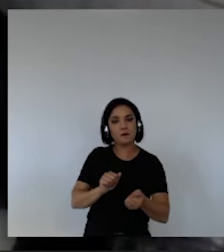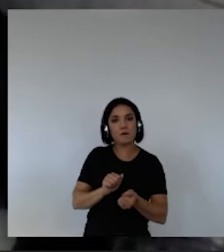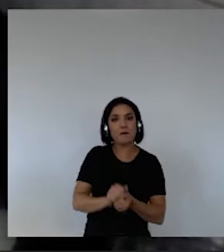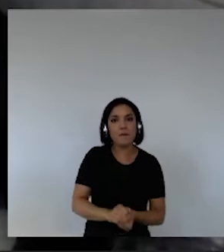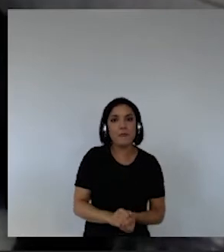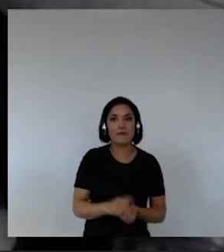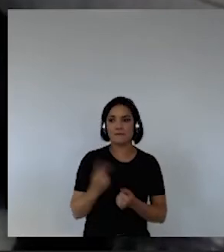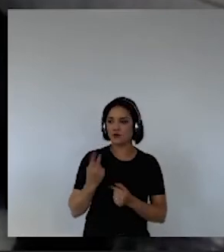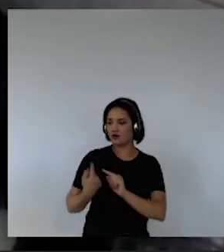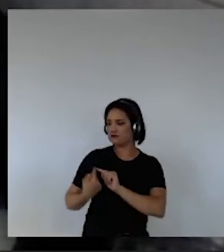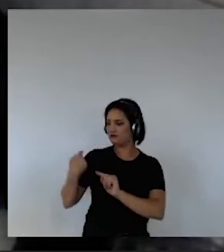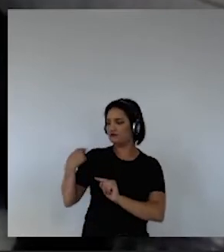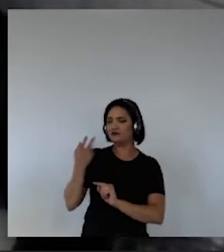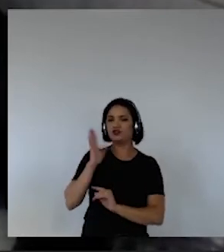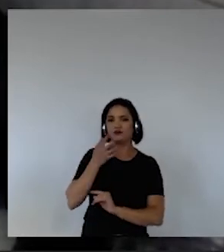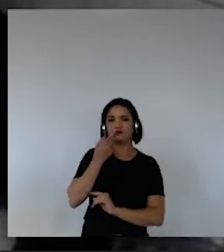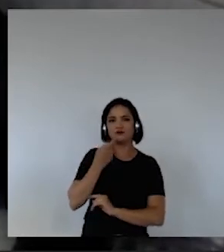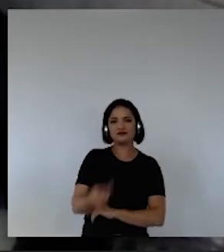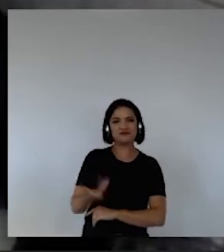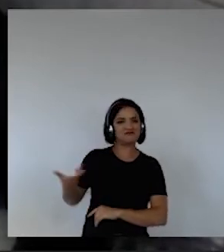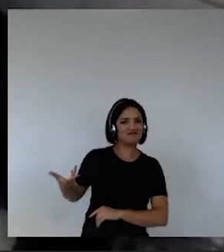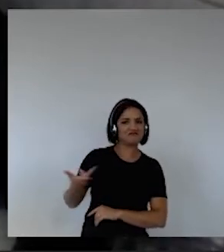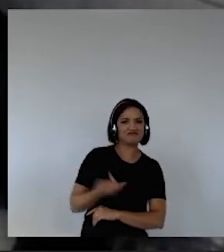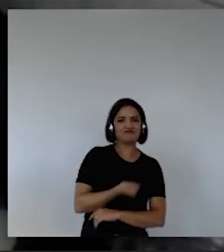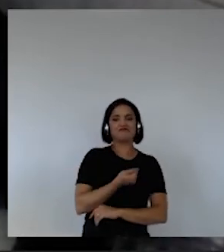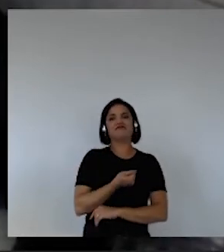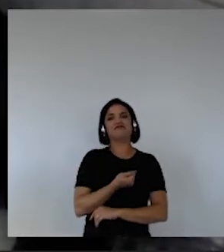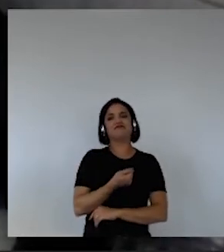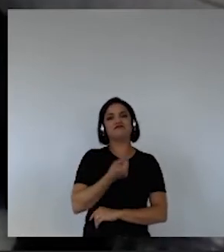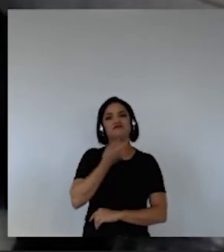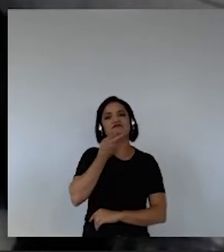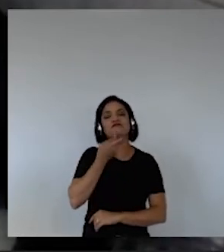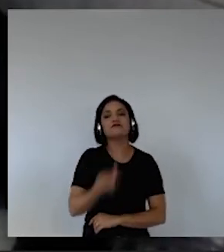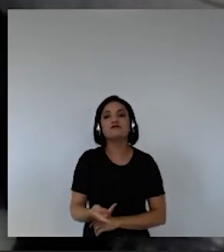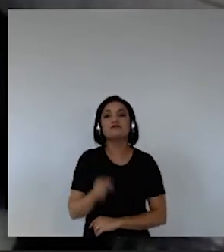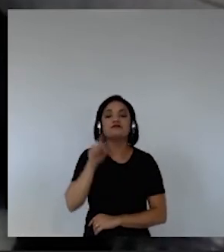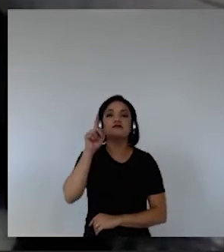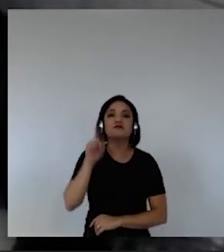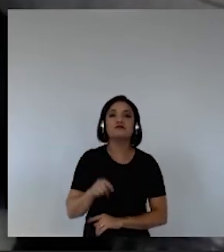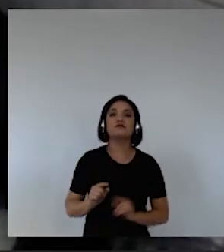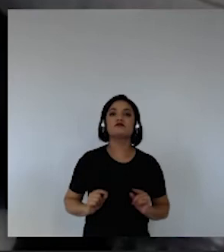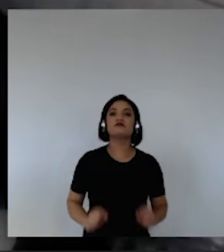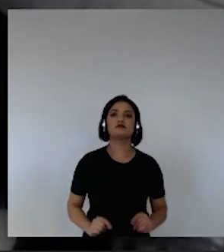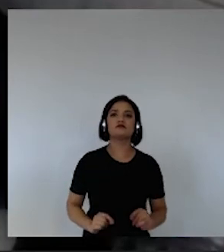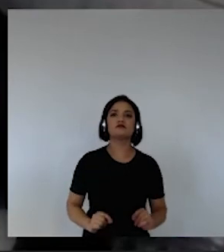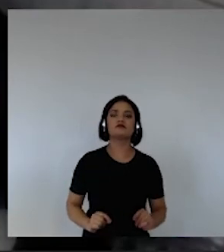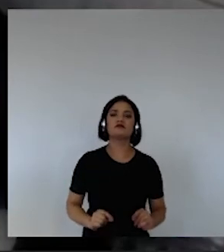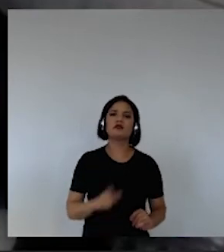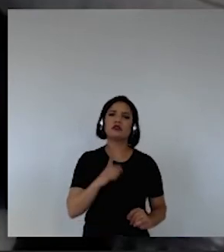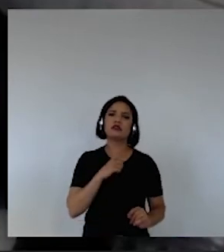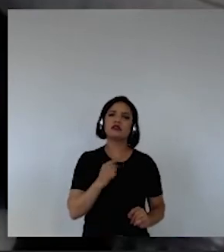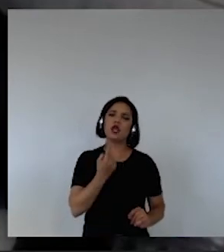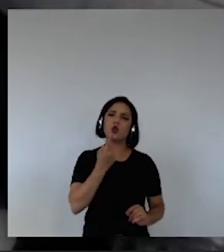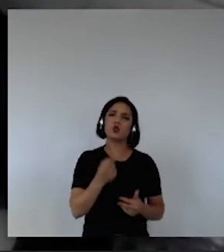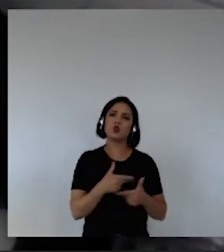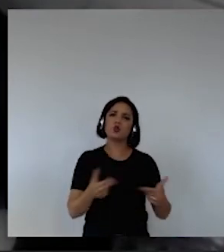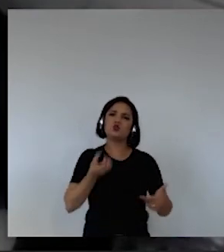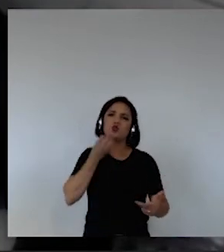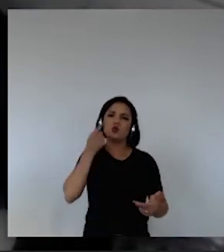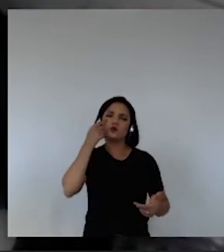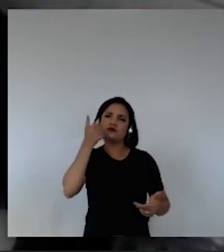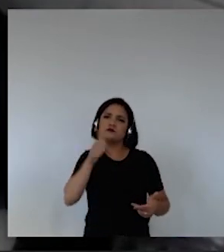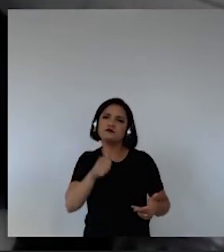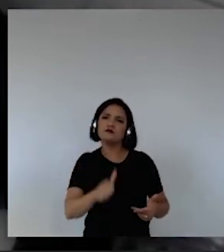os meus dois colegas me antecederam, com brilhantismo, indicaram que a arbitragem teria uma vantagem na análise